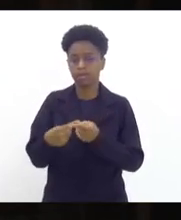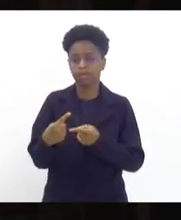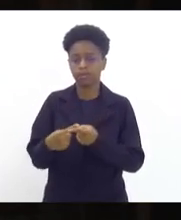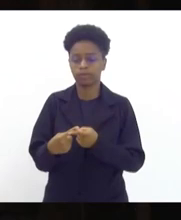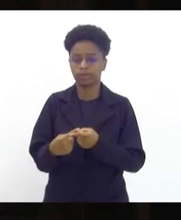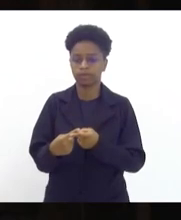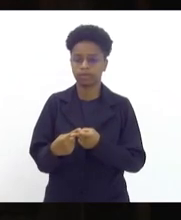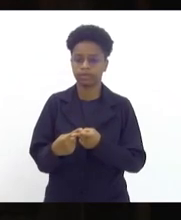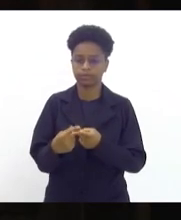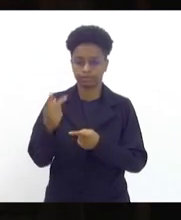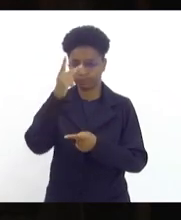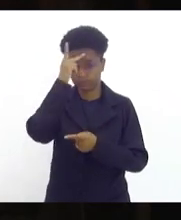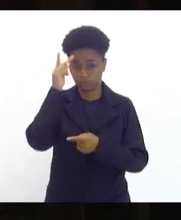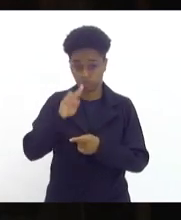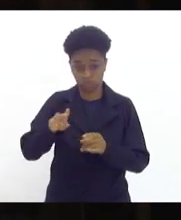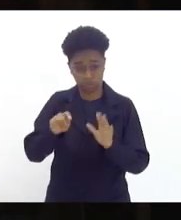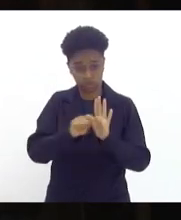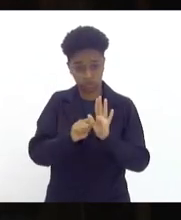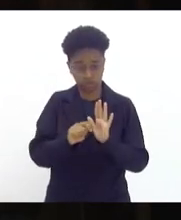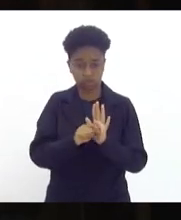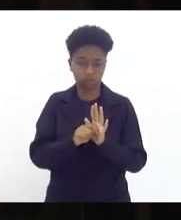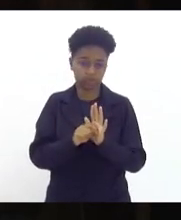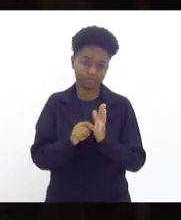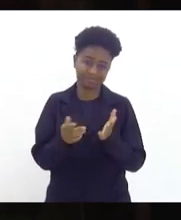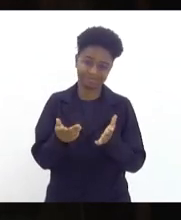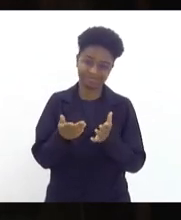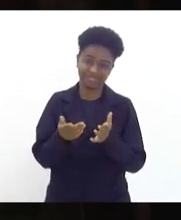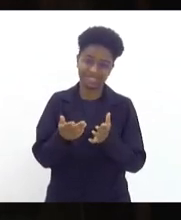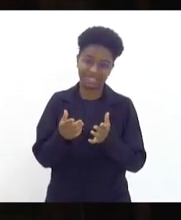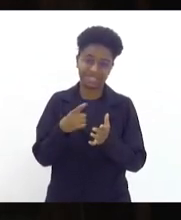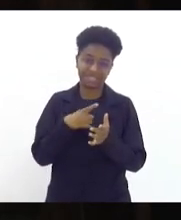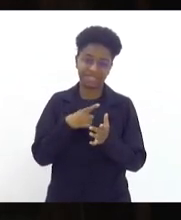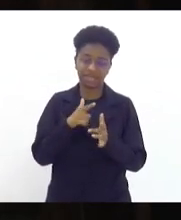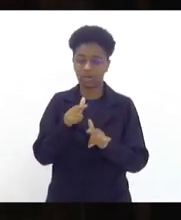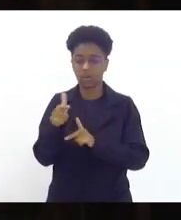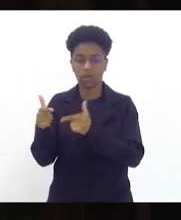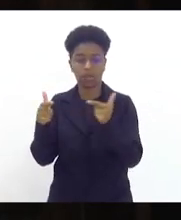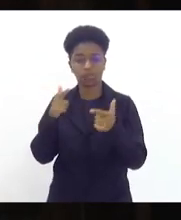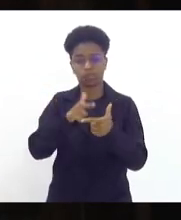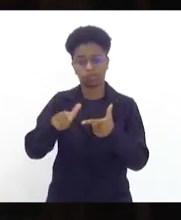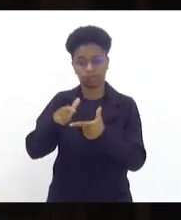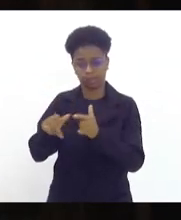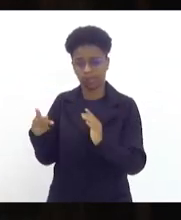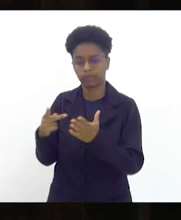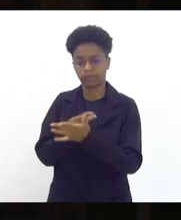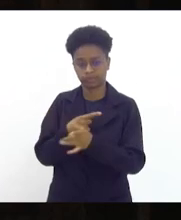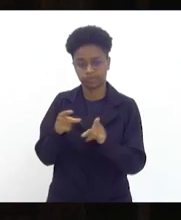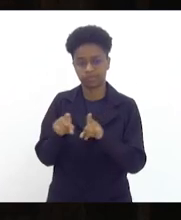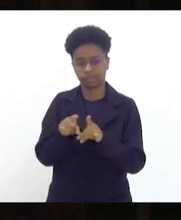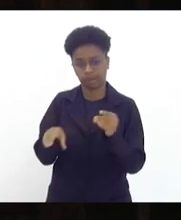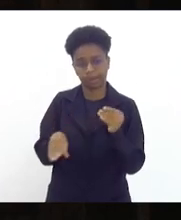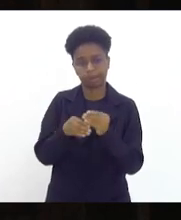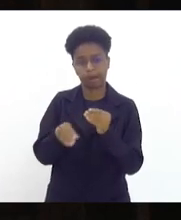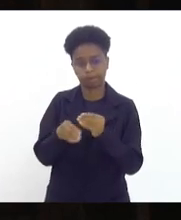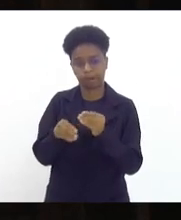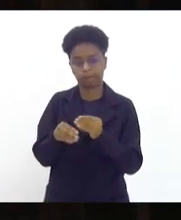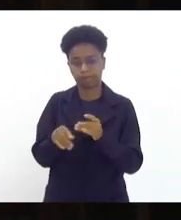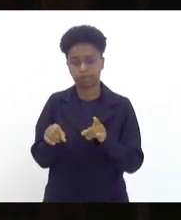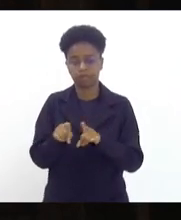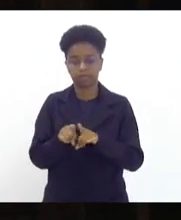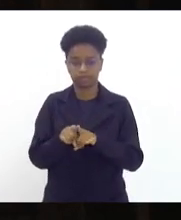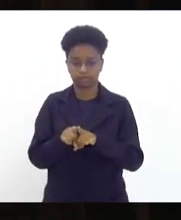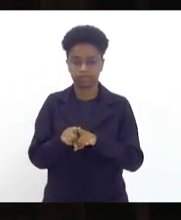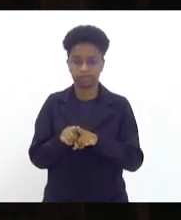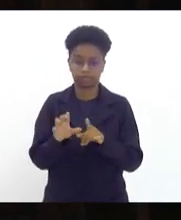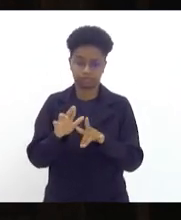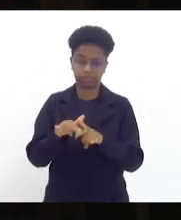o dependente químico ele acaba provocando vários outros tipos de delitos que vem circundando a